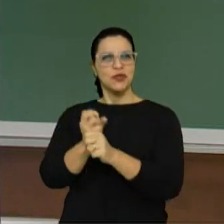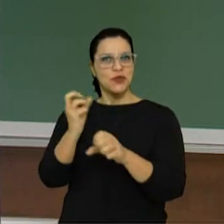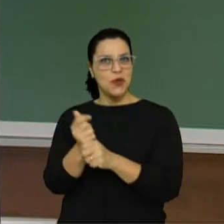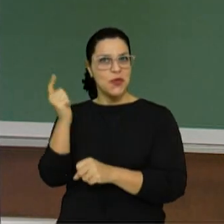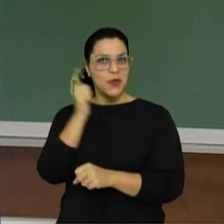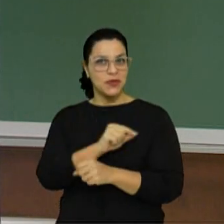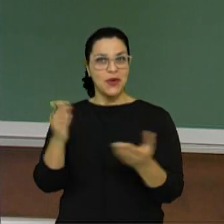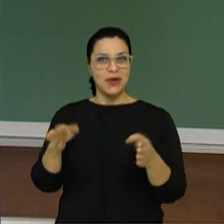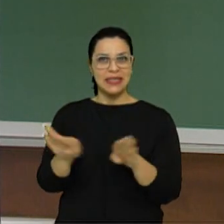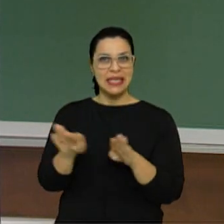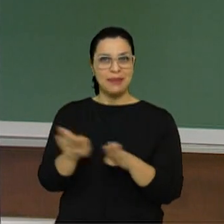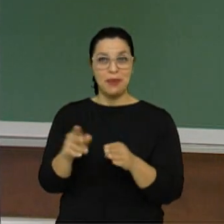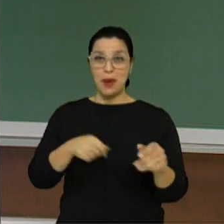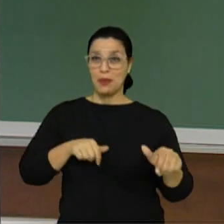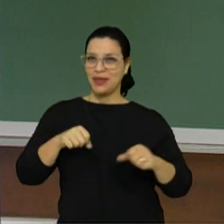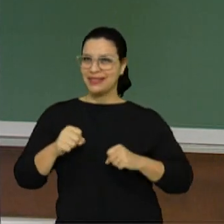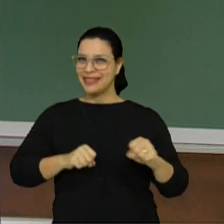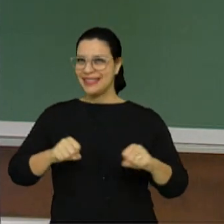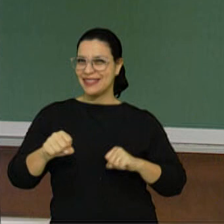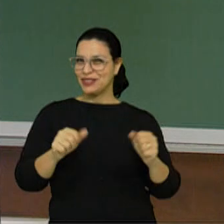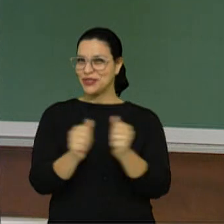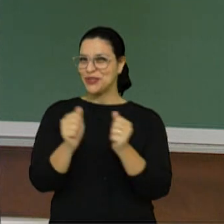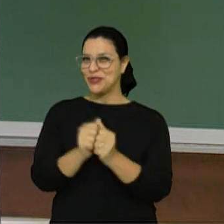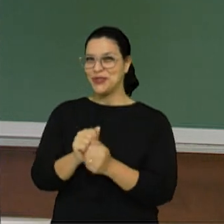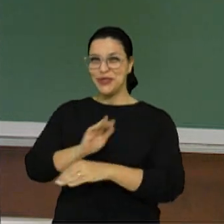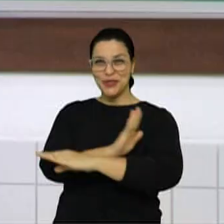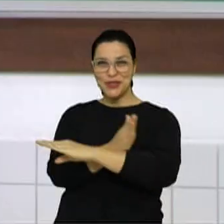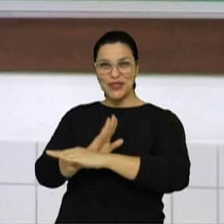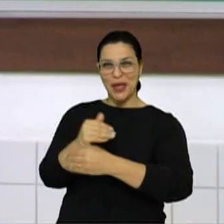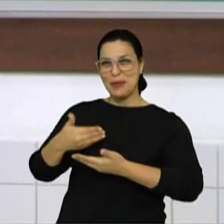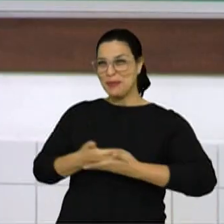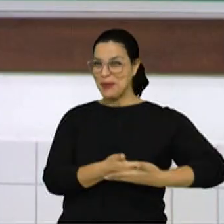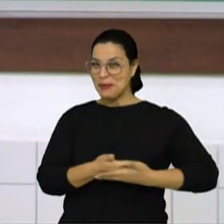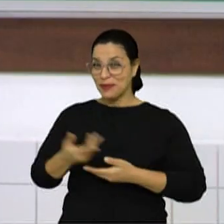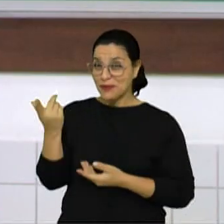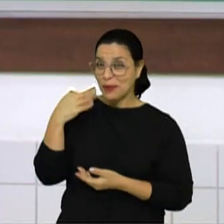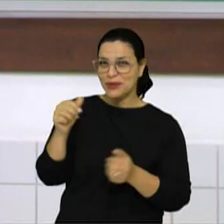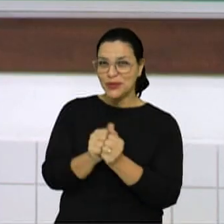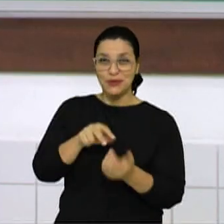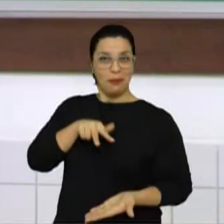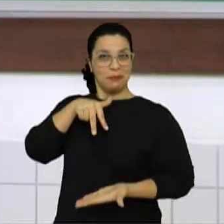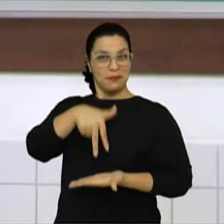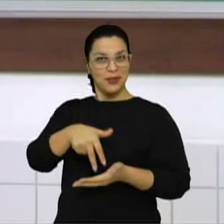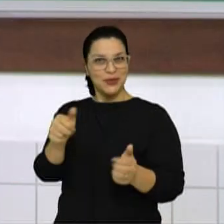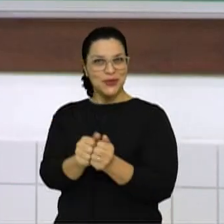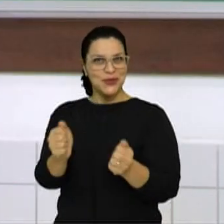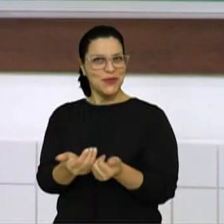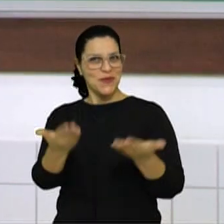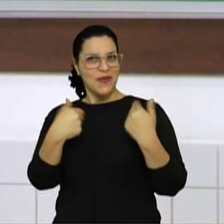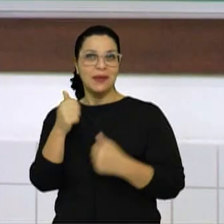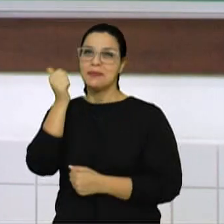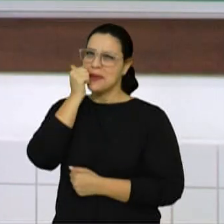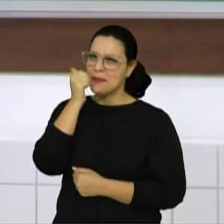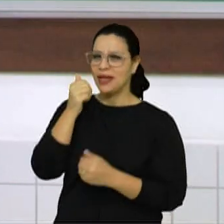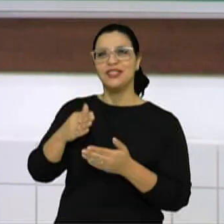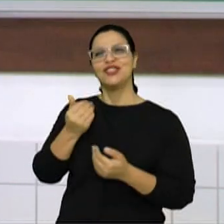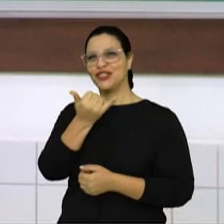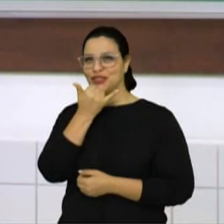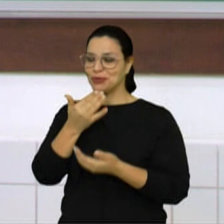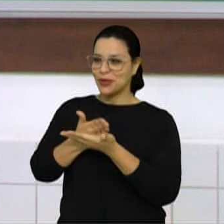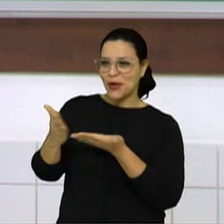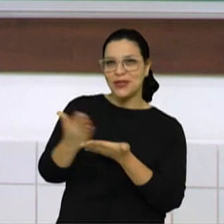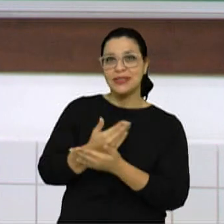aí vai a dancinha do Baby Shark para aquele que acertou. Você que tá aí, levanta do seu sofá. Mãe, dá